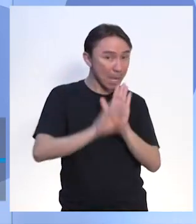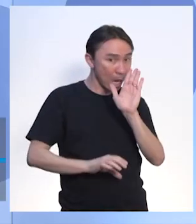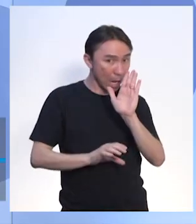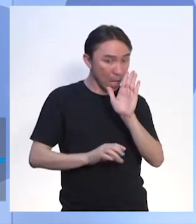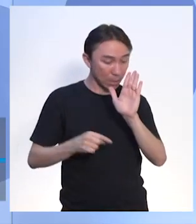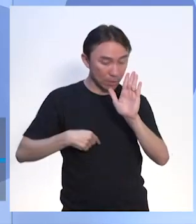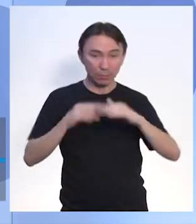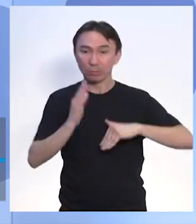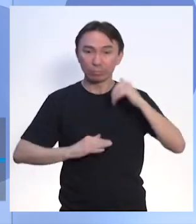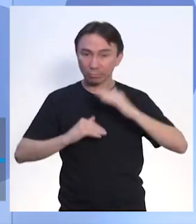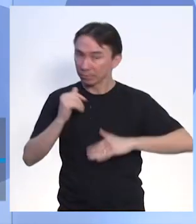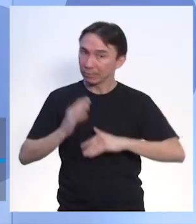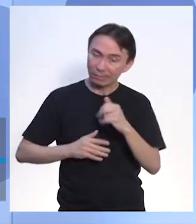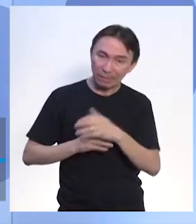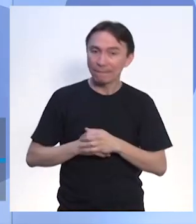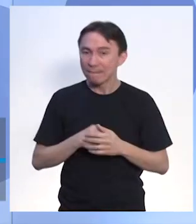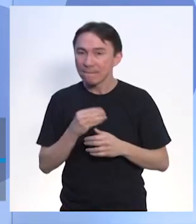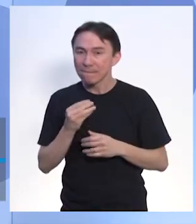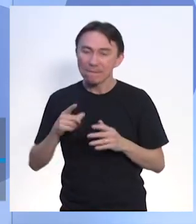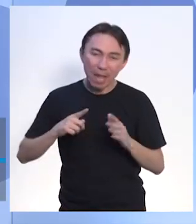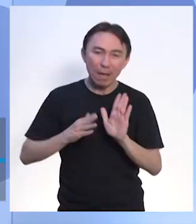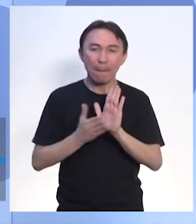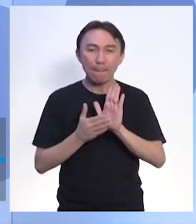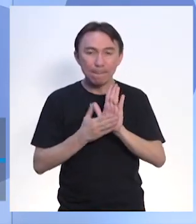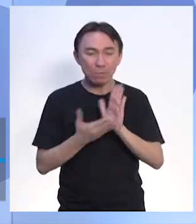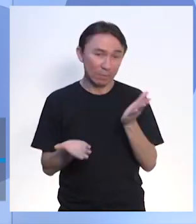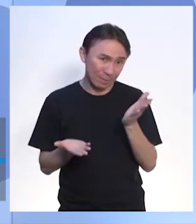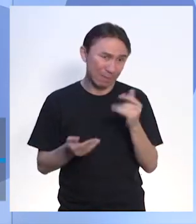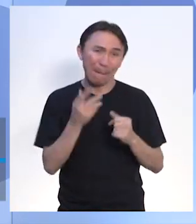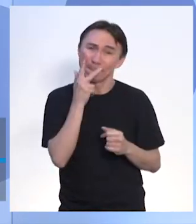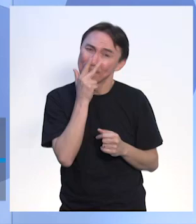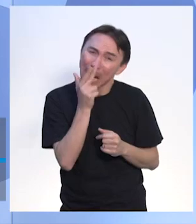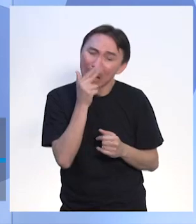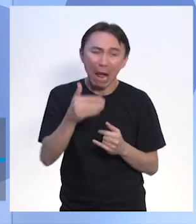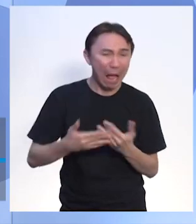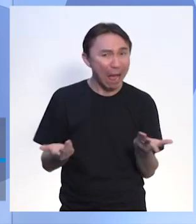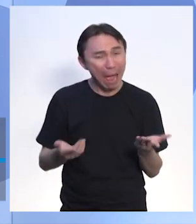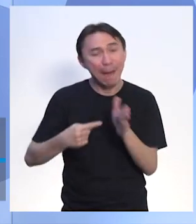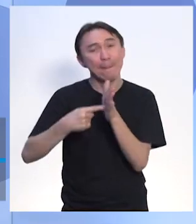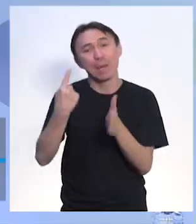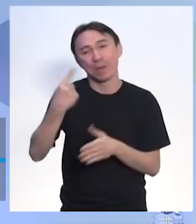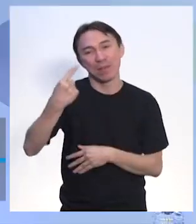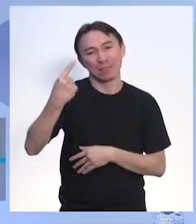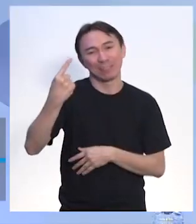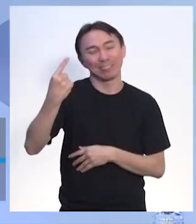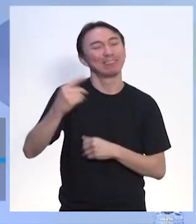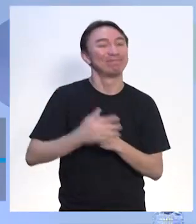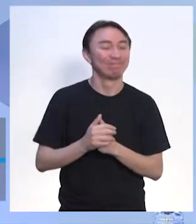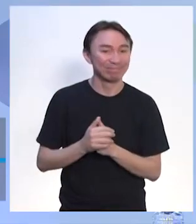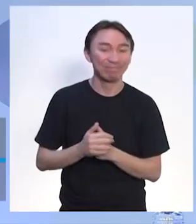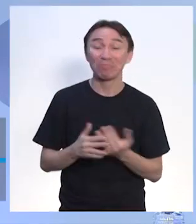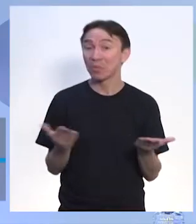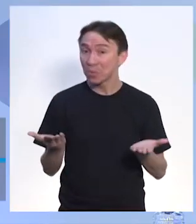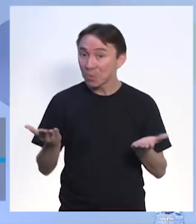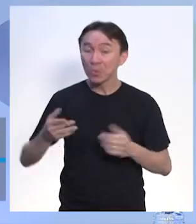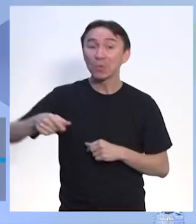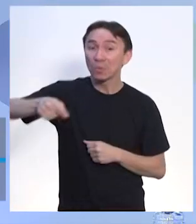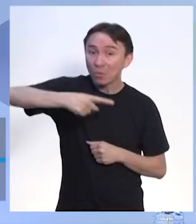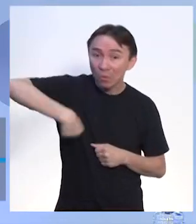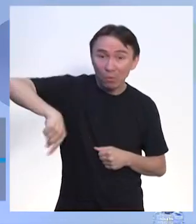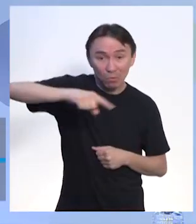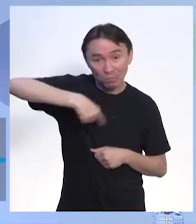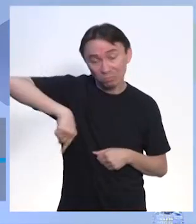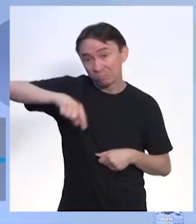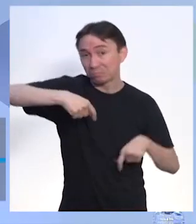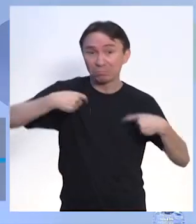Essa parece que a tendência, esse aí é o primeiro passo. Não, né, e mais do que isso, né? Como nós sempre comentamos aqui, nós precisamos de você,